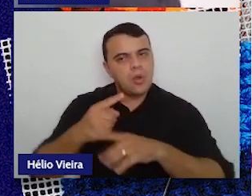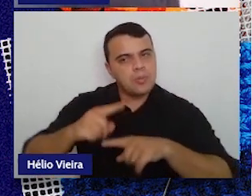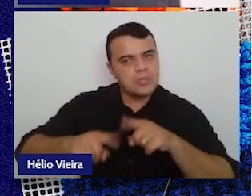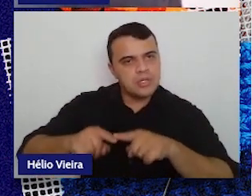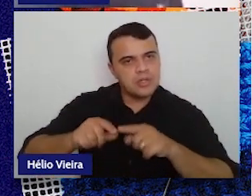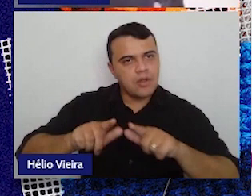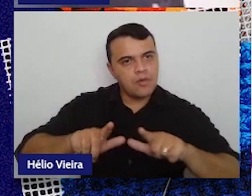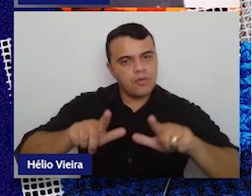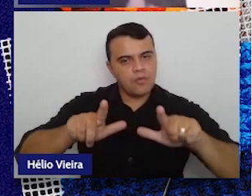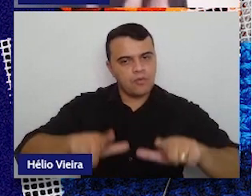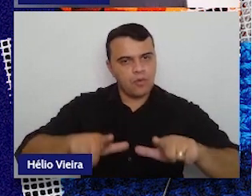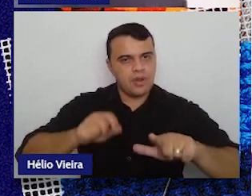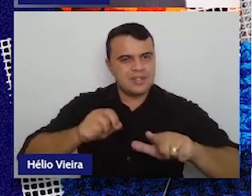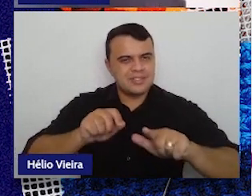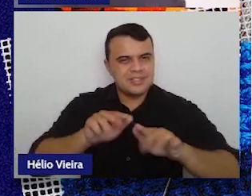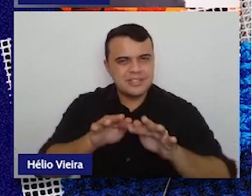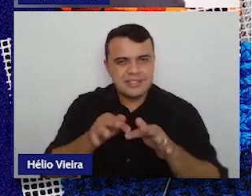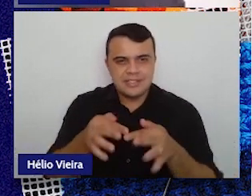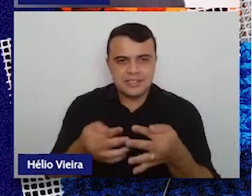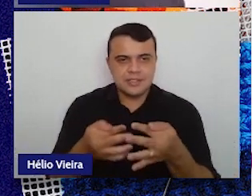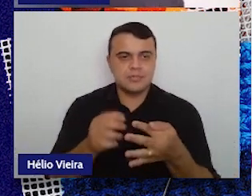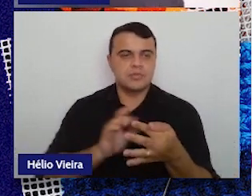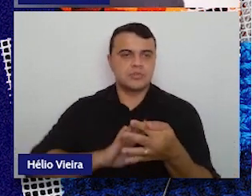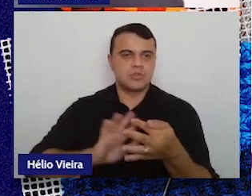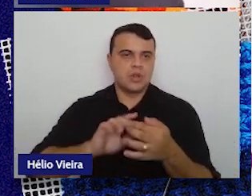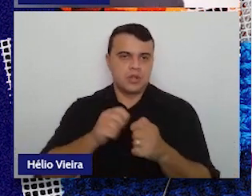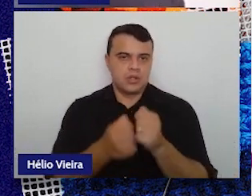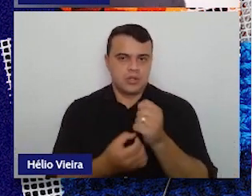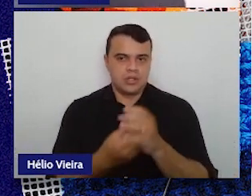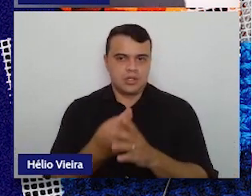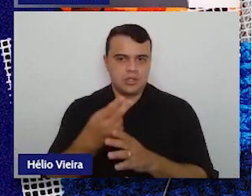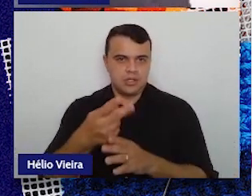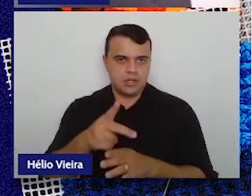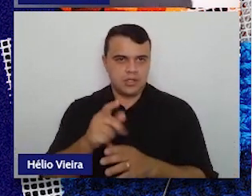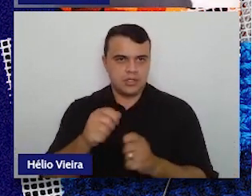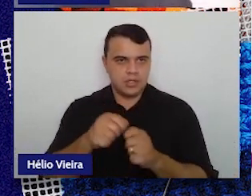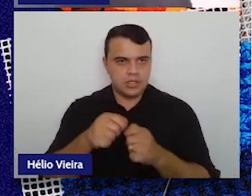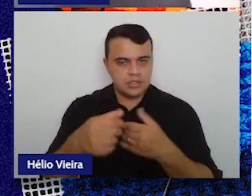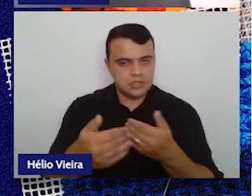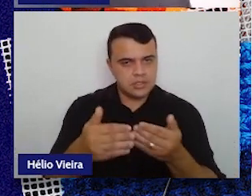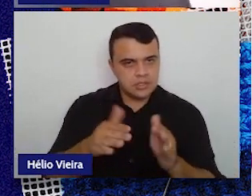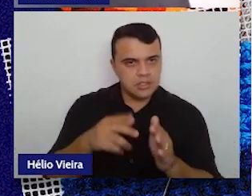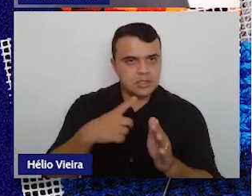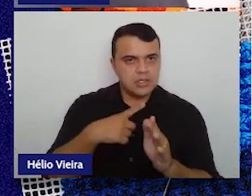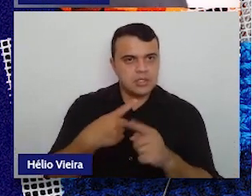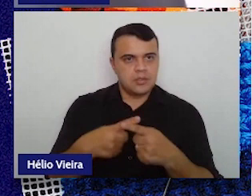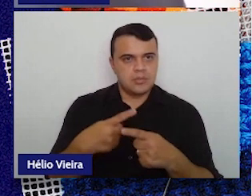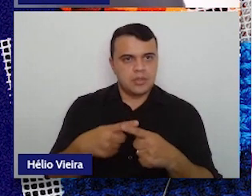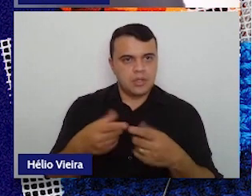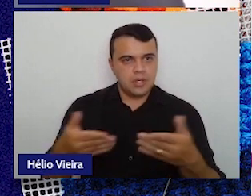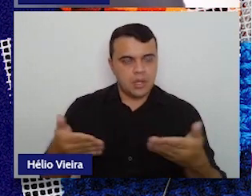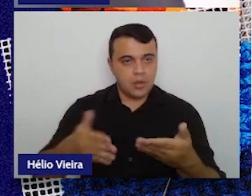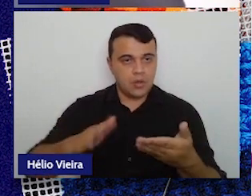folha. A proposta é que se crie essa folha dentro de sala de aula, porque